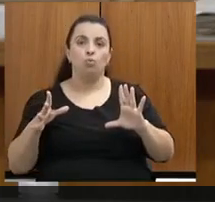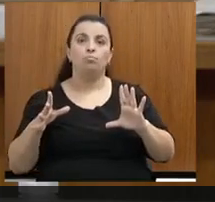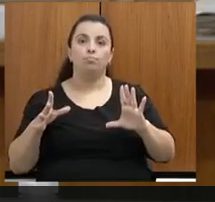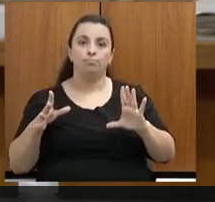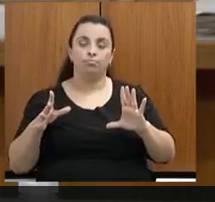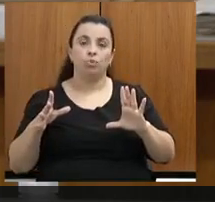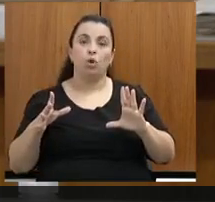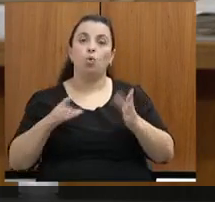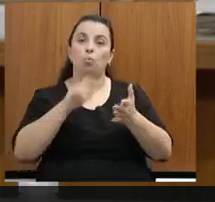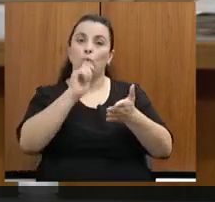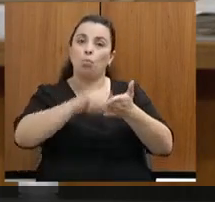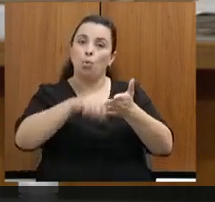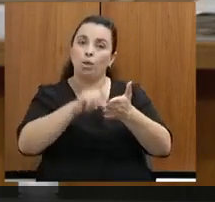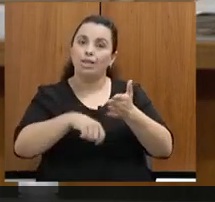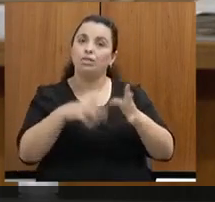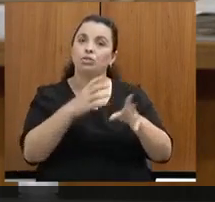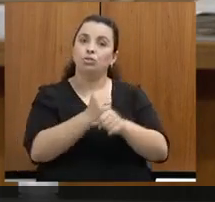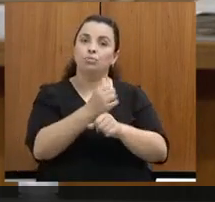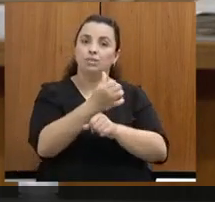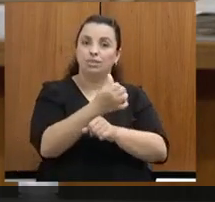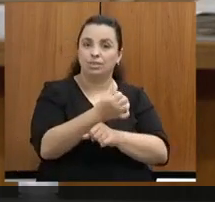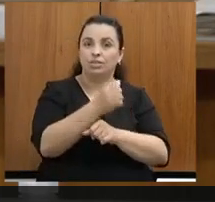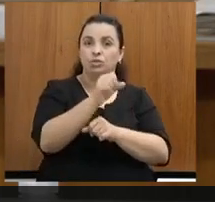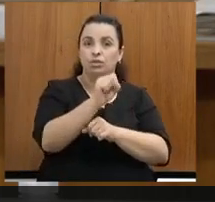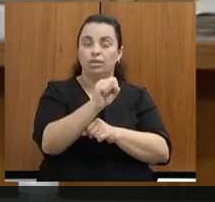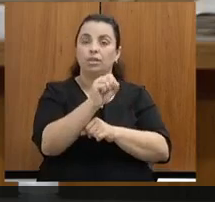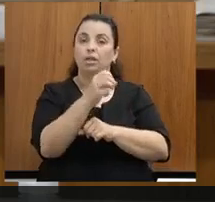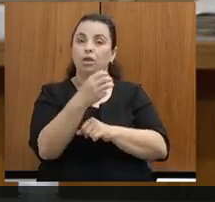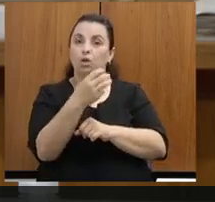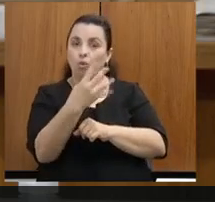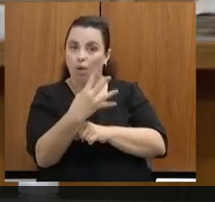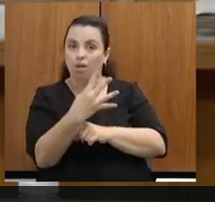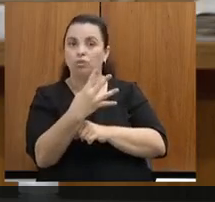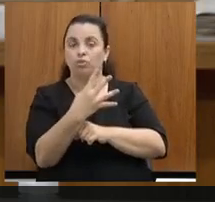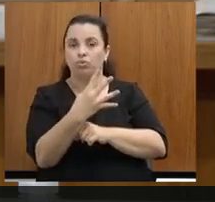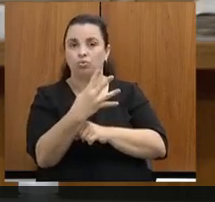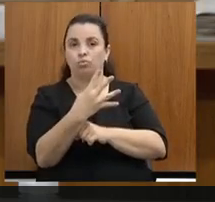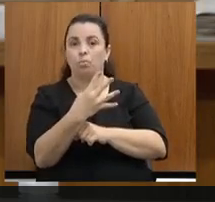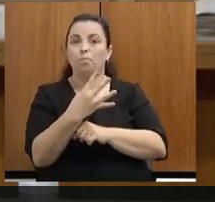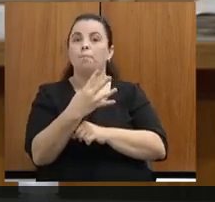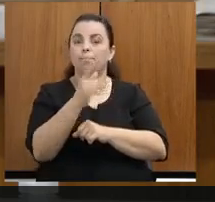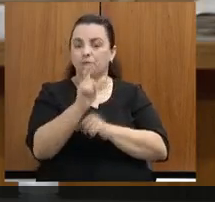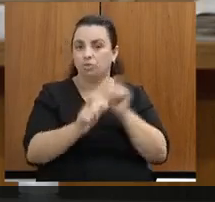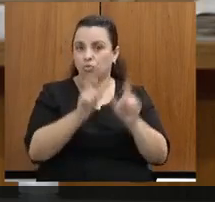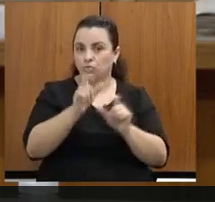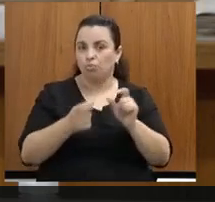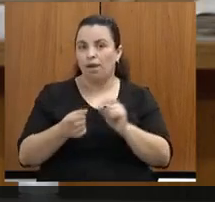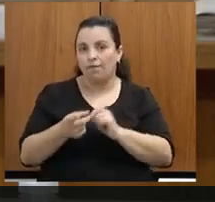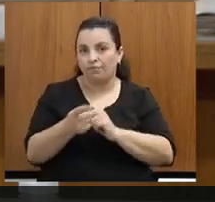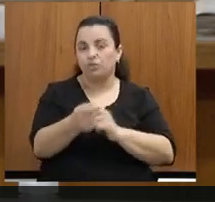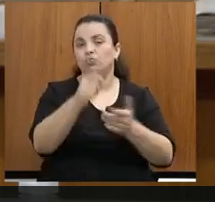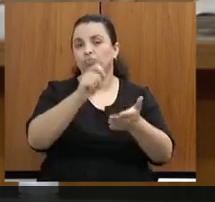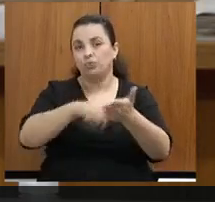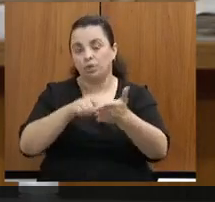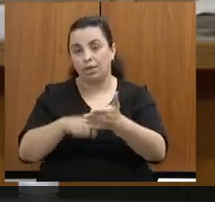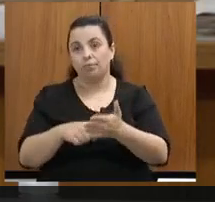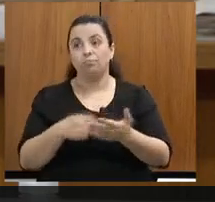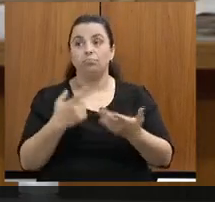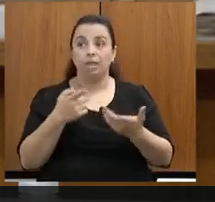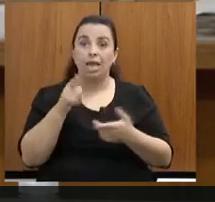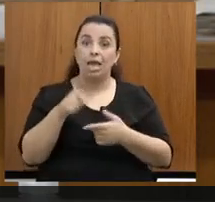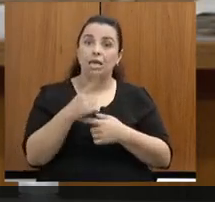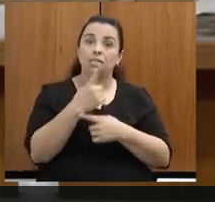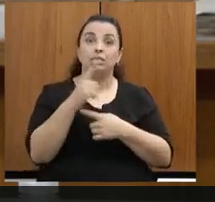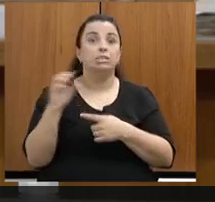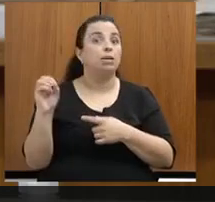9 ingressos sem por cento do possível sem por cento do possível E aí